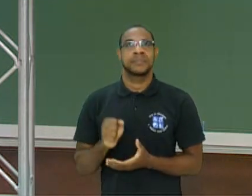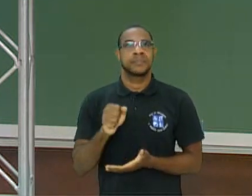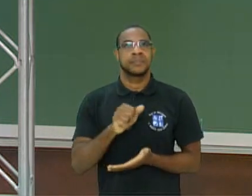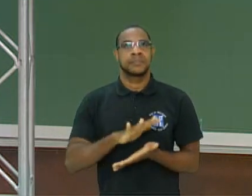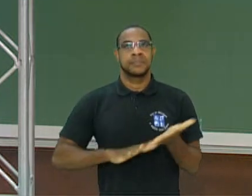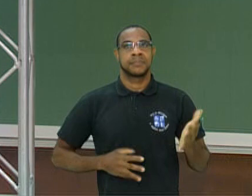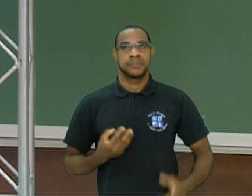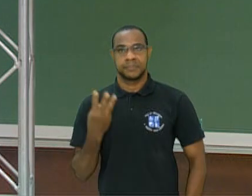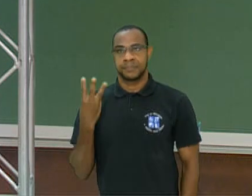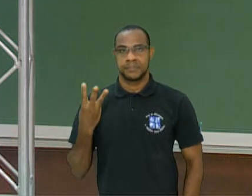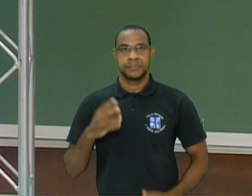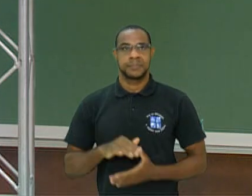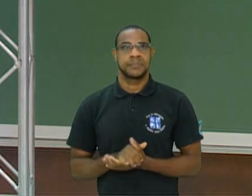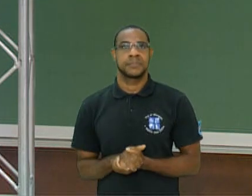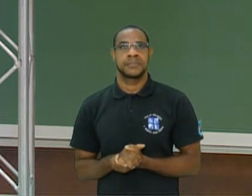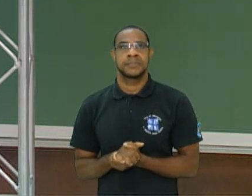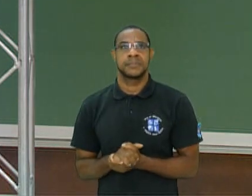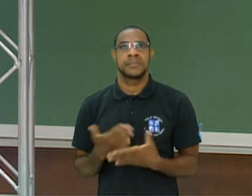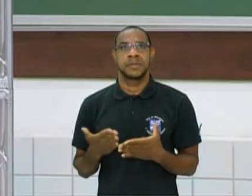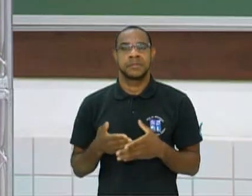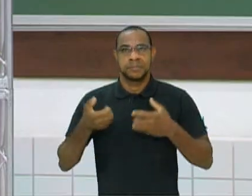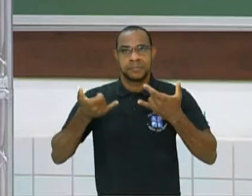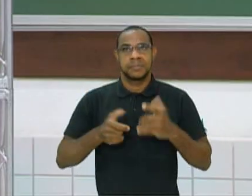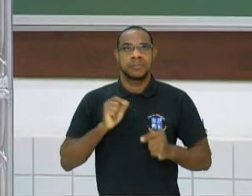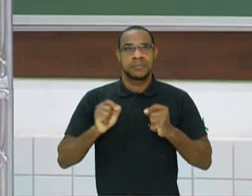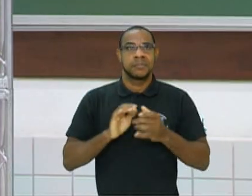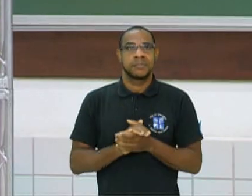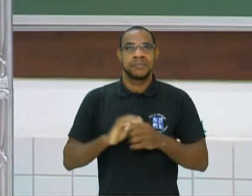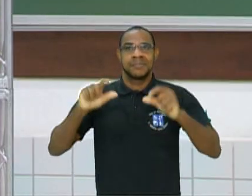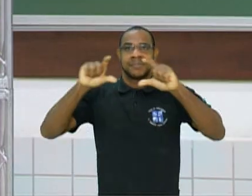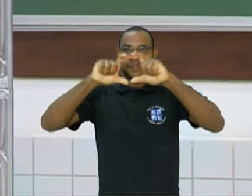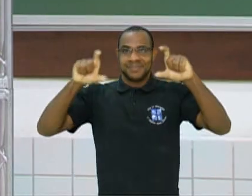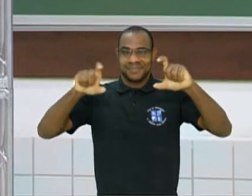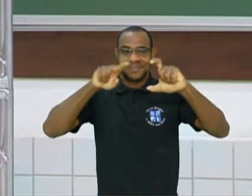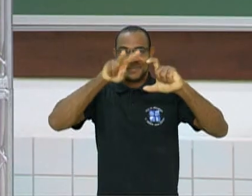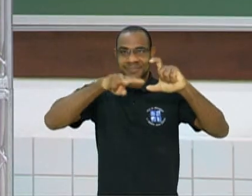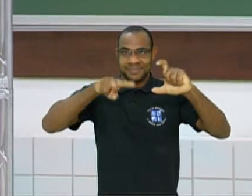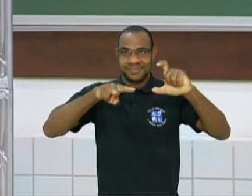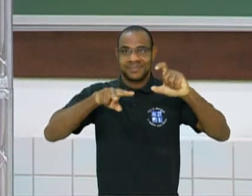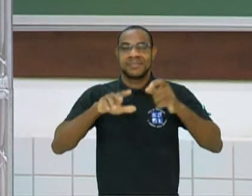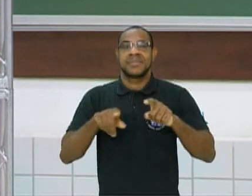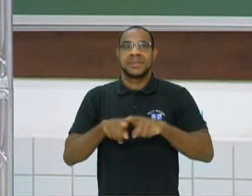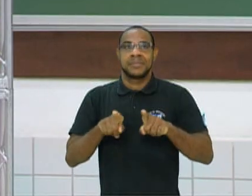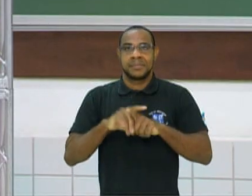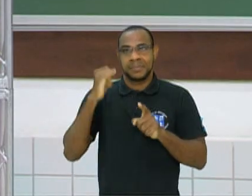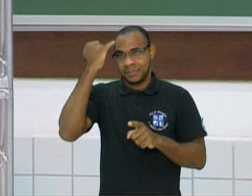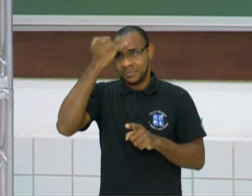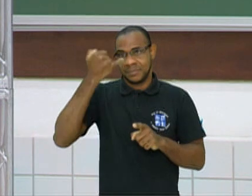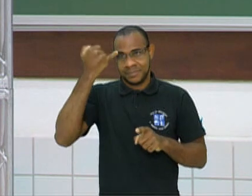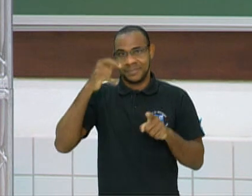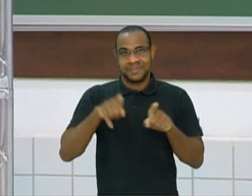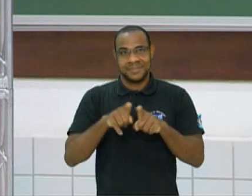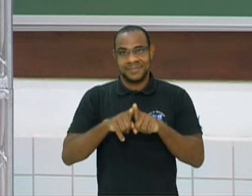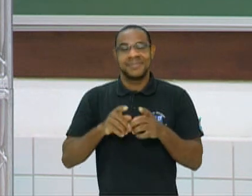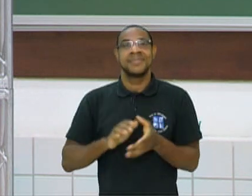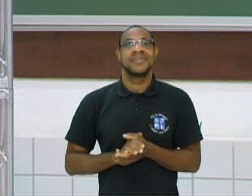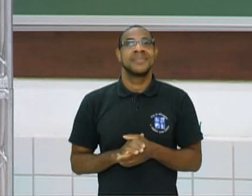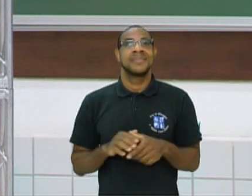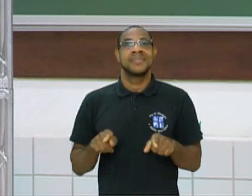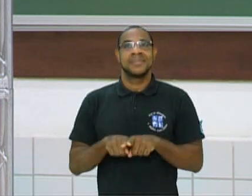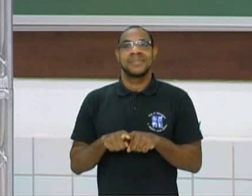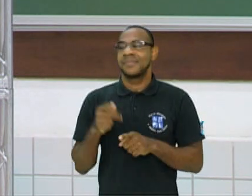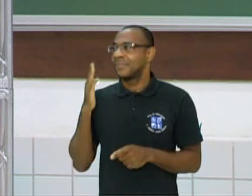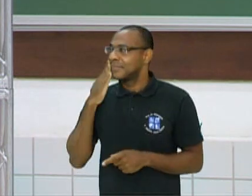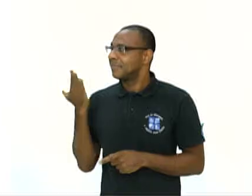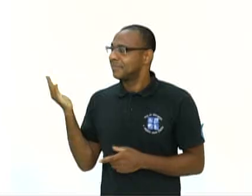and White Song. Então aqui nós vamos trabalhar um fragmento da música do Michael Jackson, Black and White, ok? Então